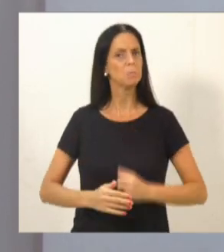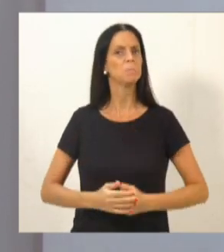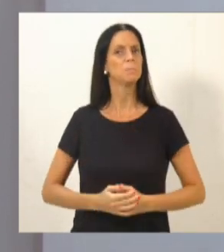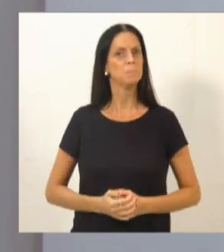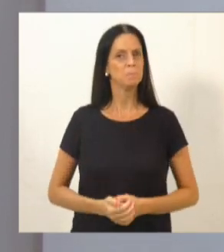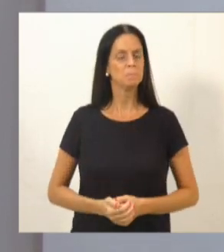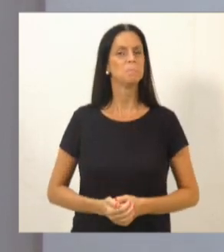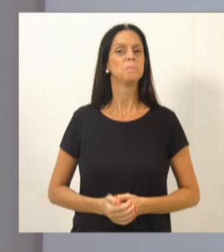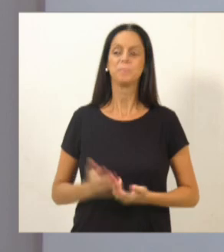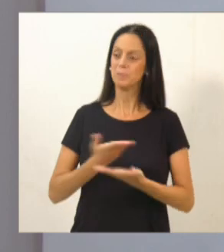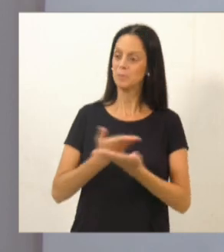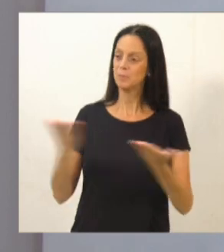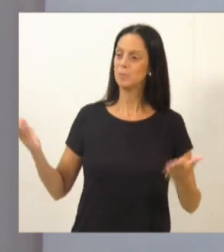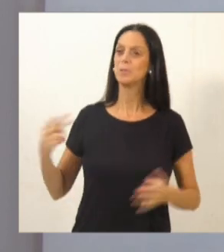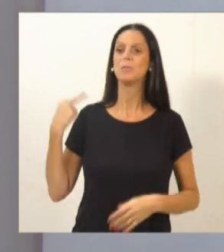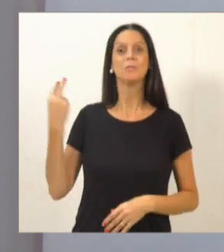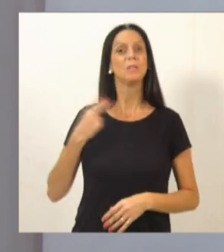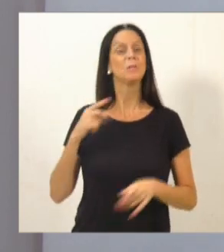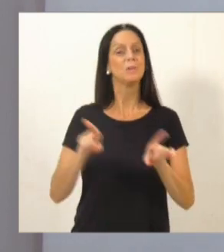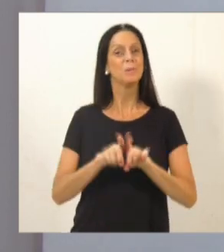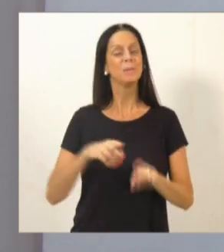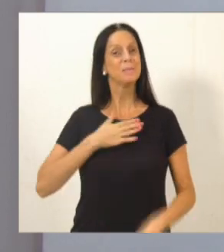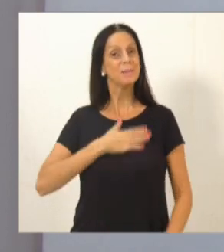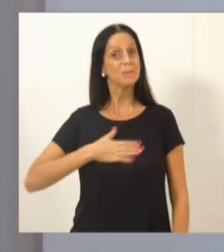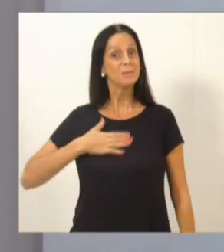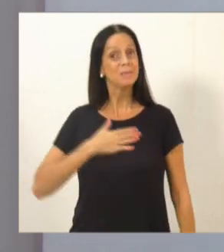Demais vereadores, uma satisfação estar aqui.